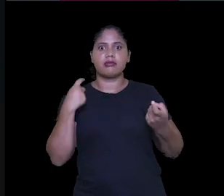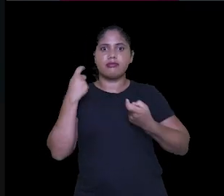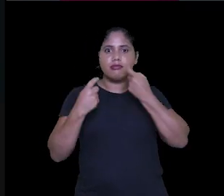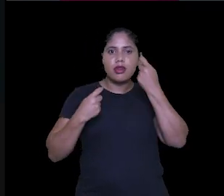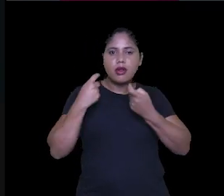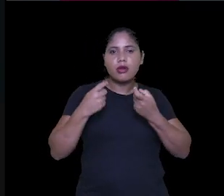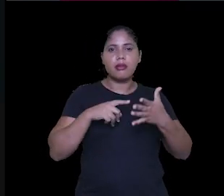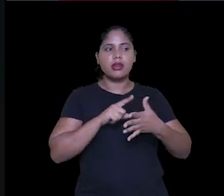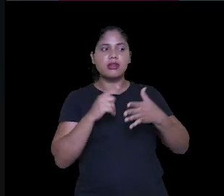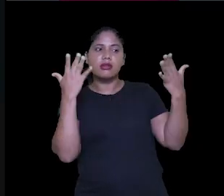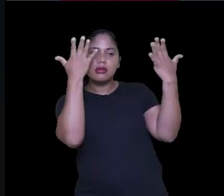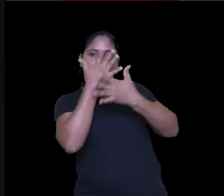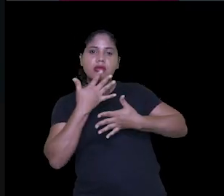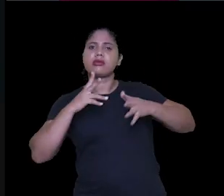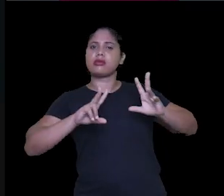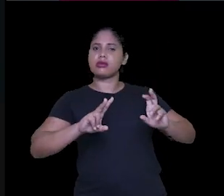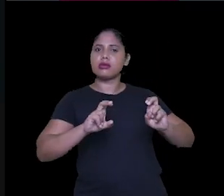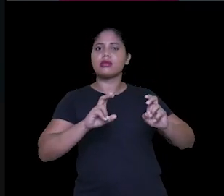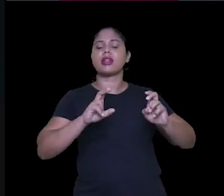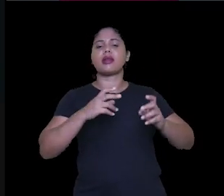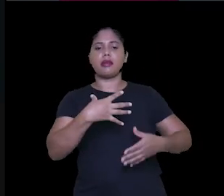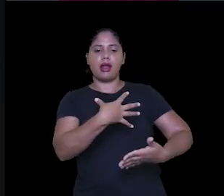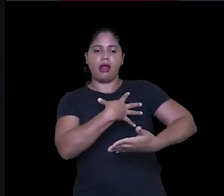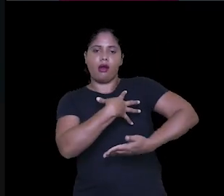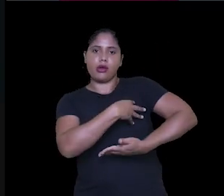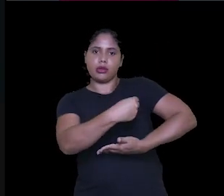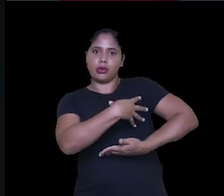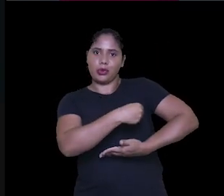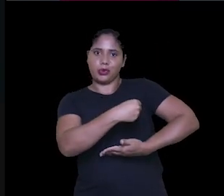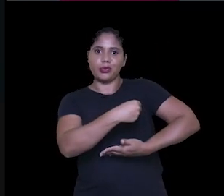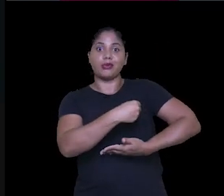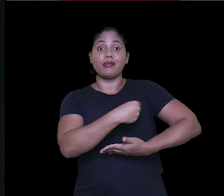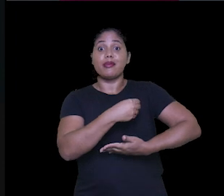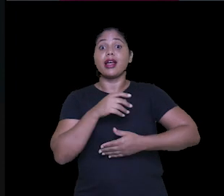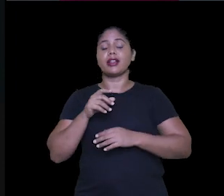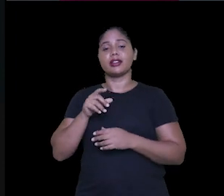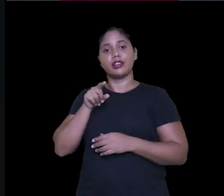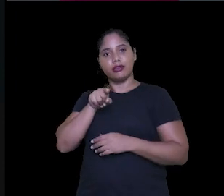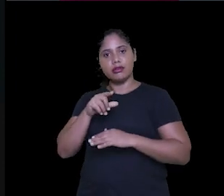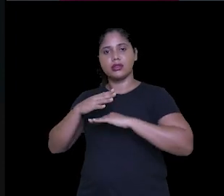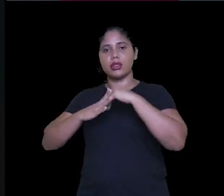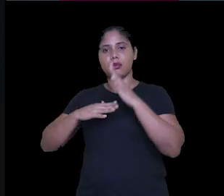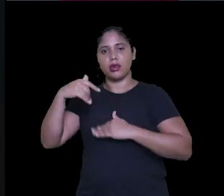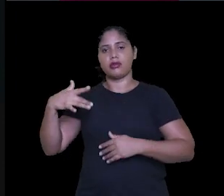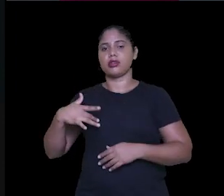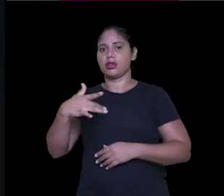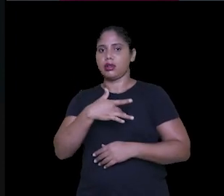humano, para que, com base nisso, você possa trabalhar suas orientações.